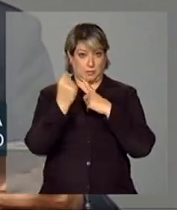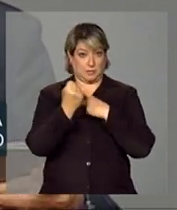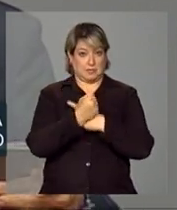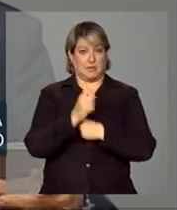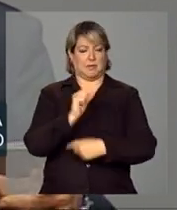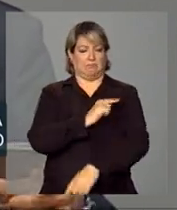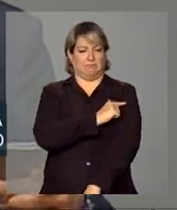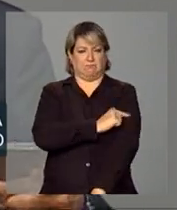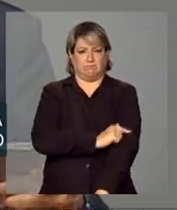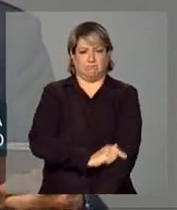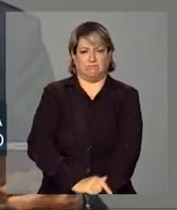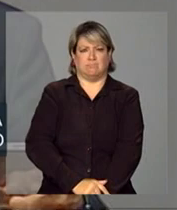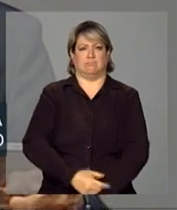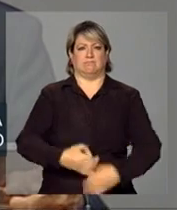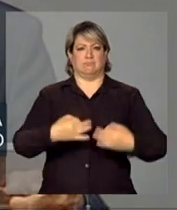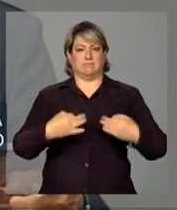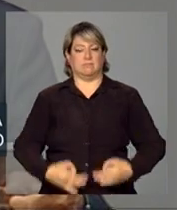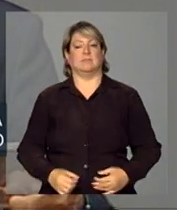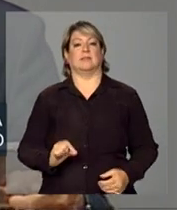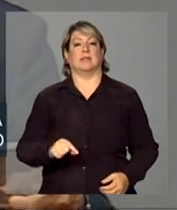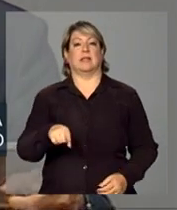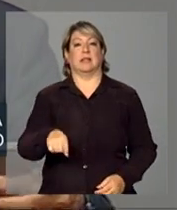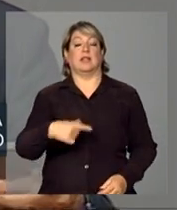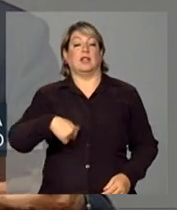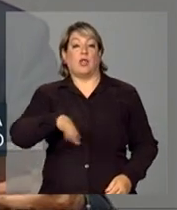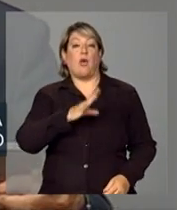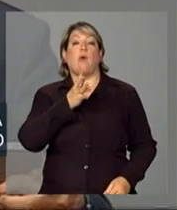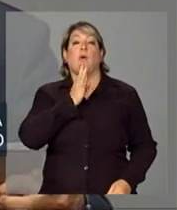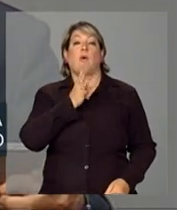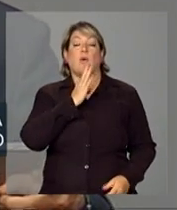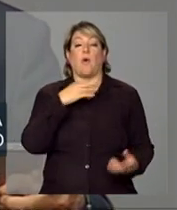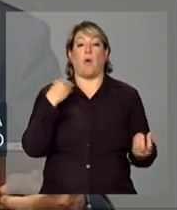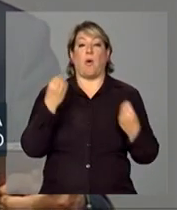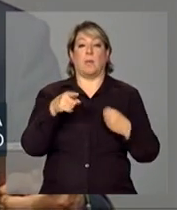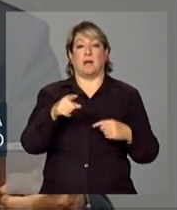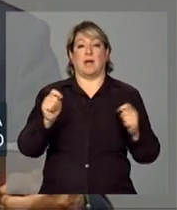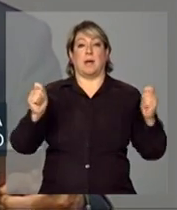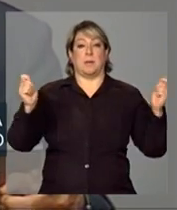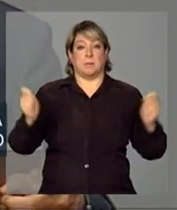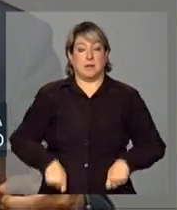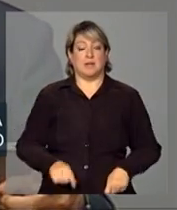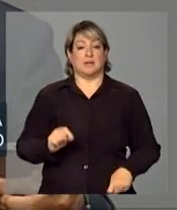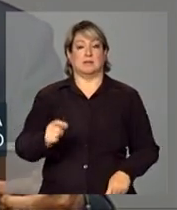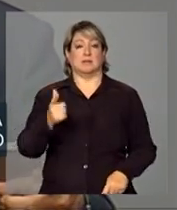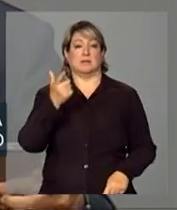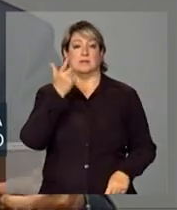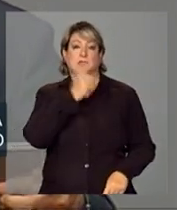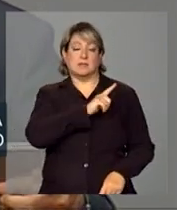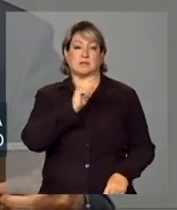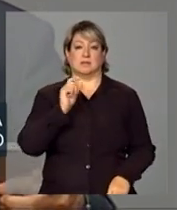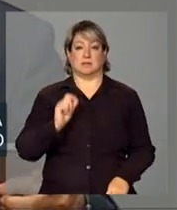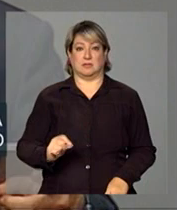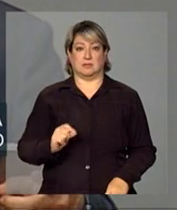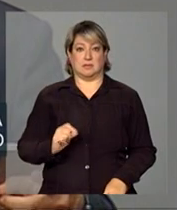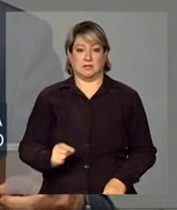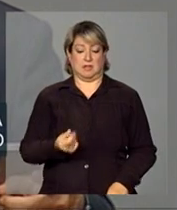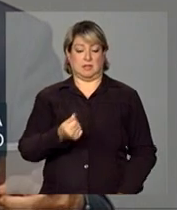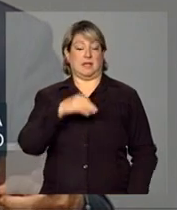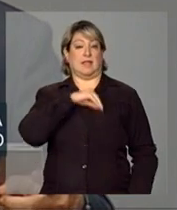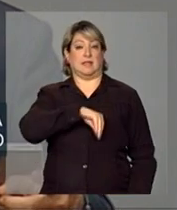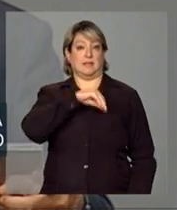e justa, a gente mede pela capacidade de ascenso, pela